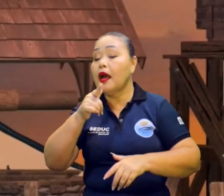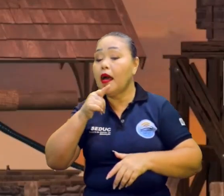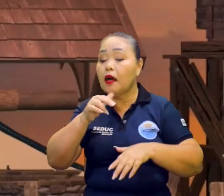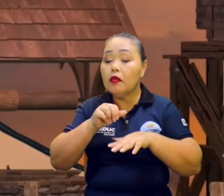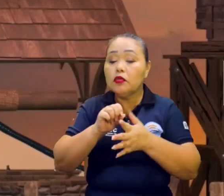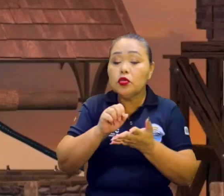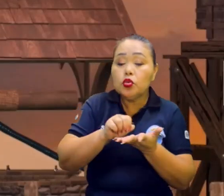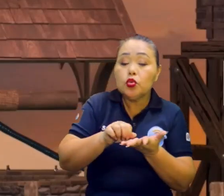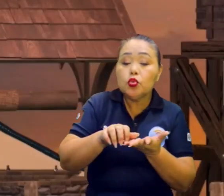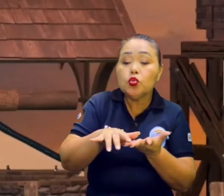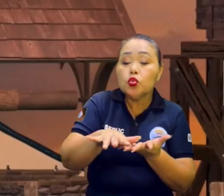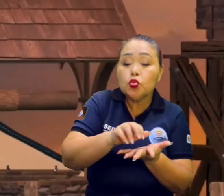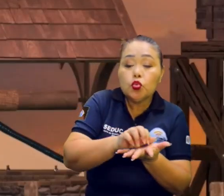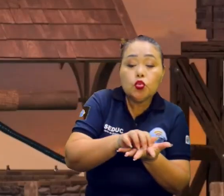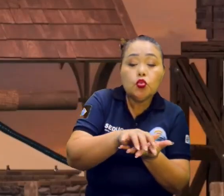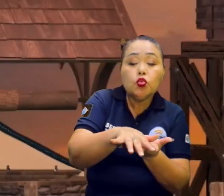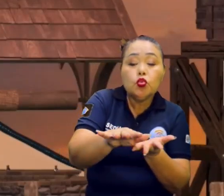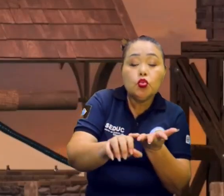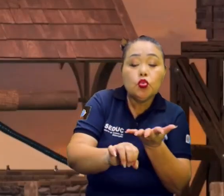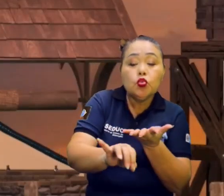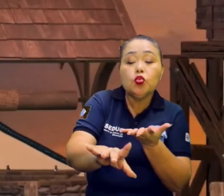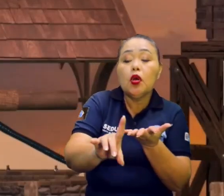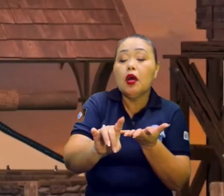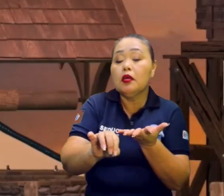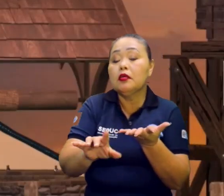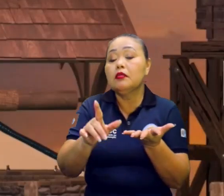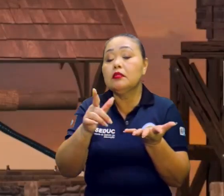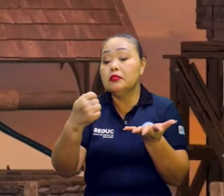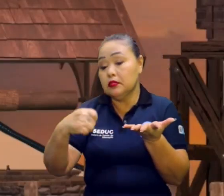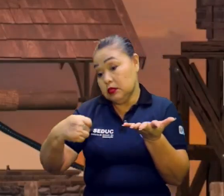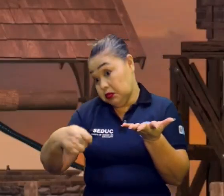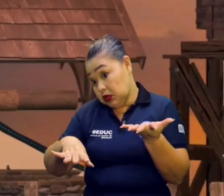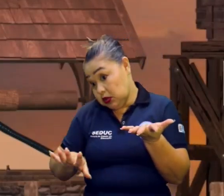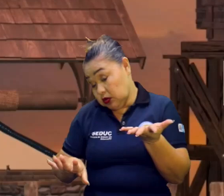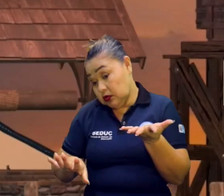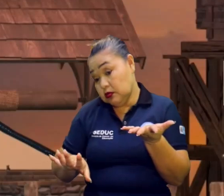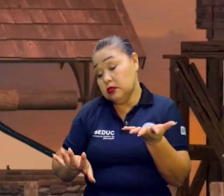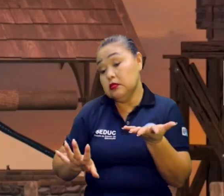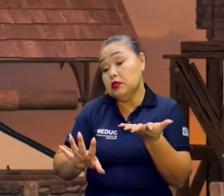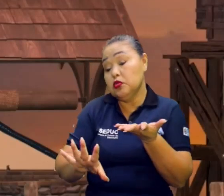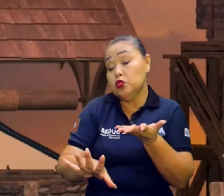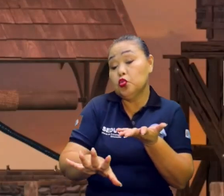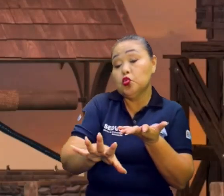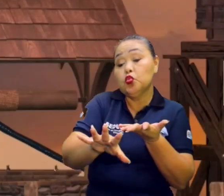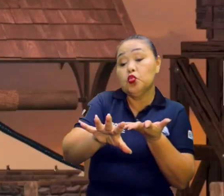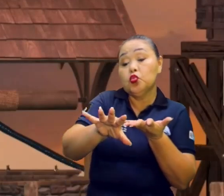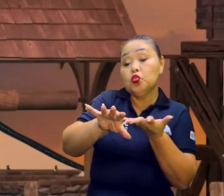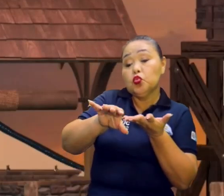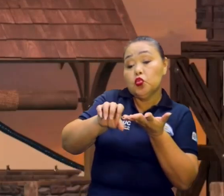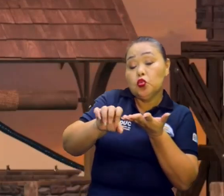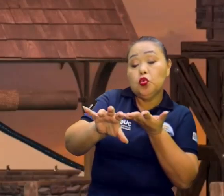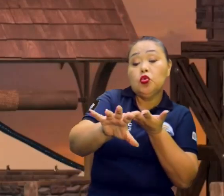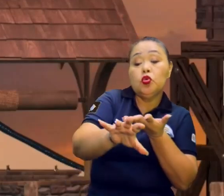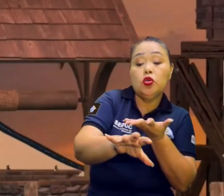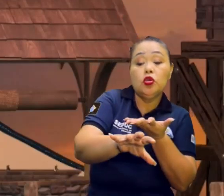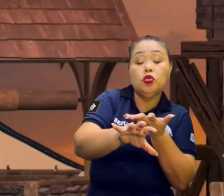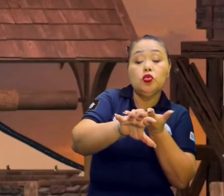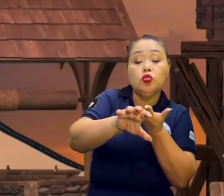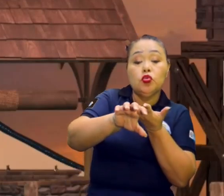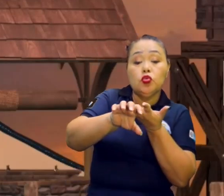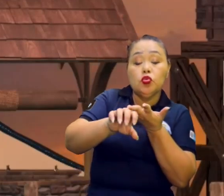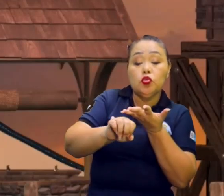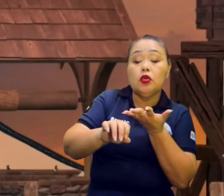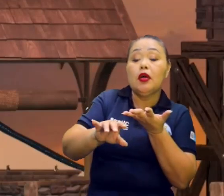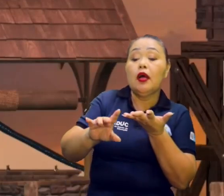necessário, drenando, se for necessário, retirando, né, as folhas que